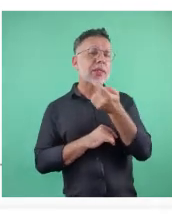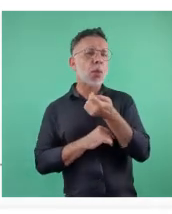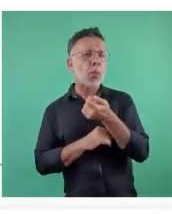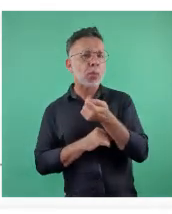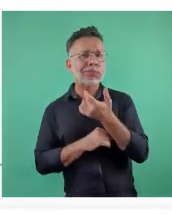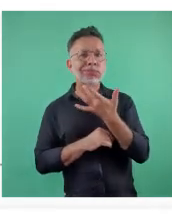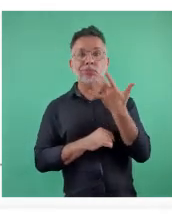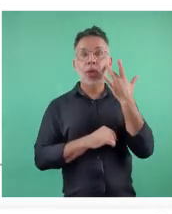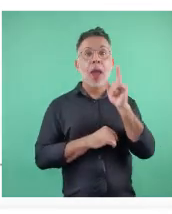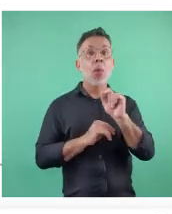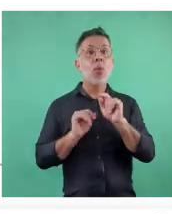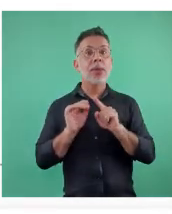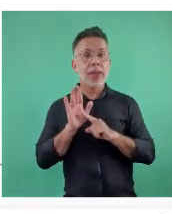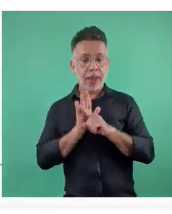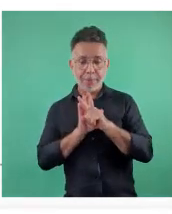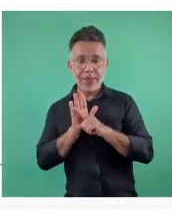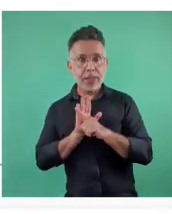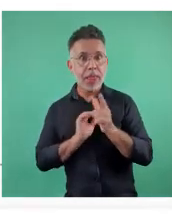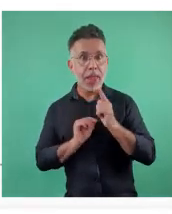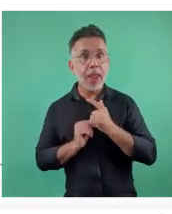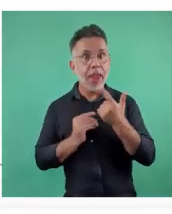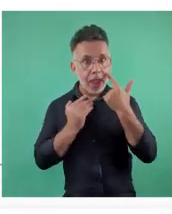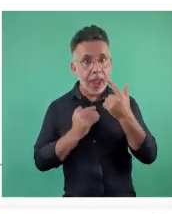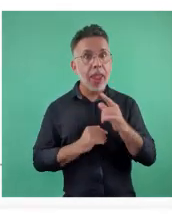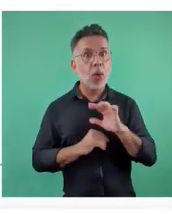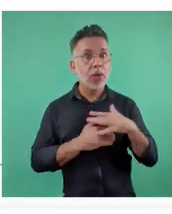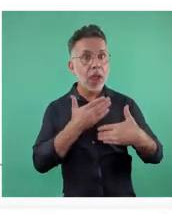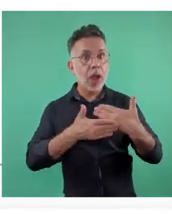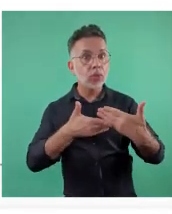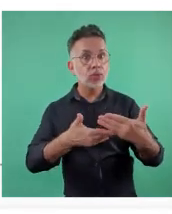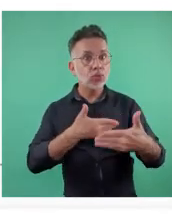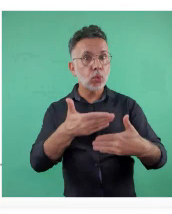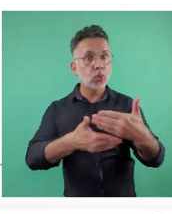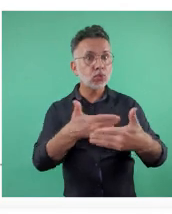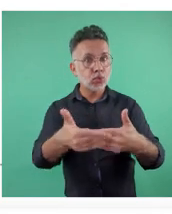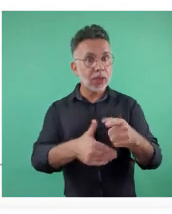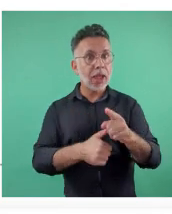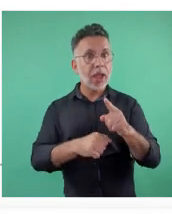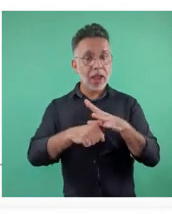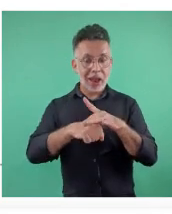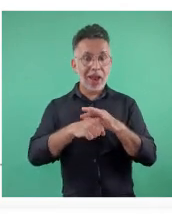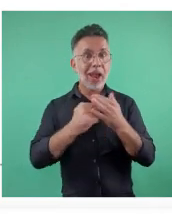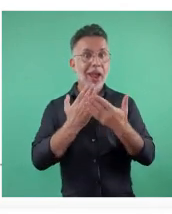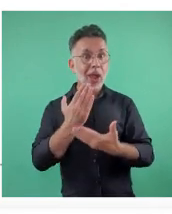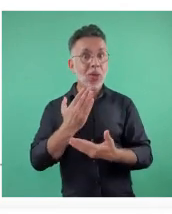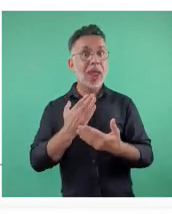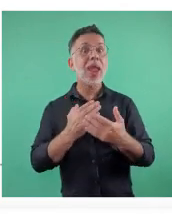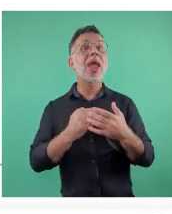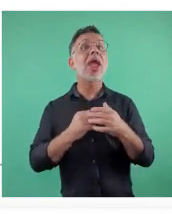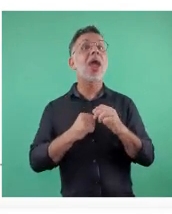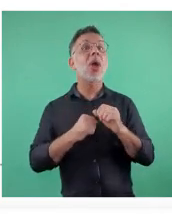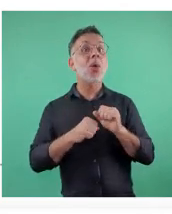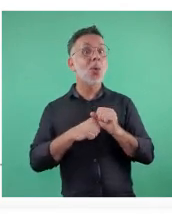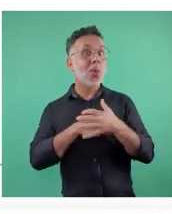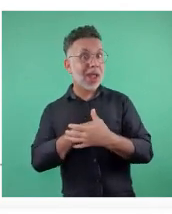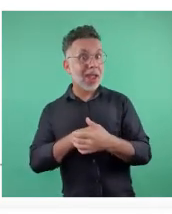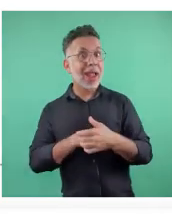o que poucas pessoas sabiam e que as pesquisas têm demonstrado é realmente a consequência dessa